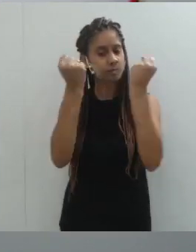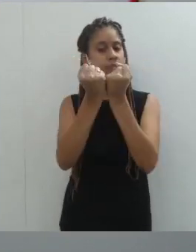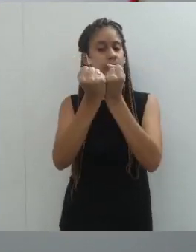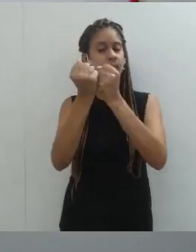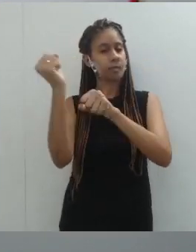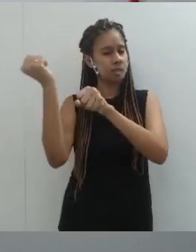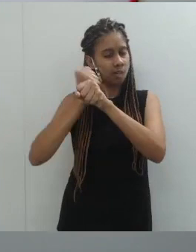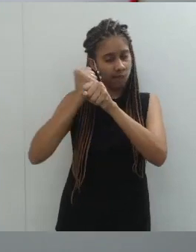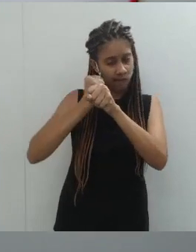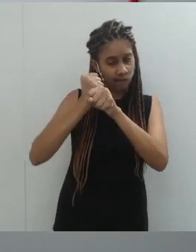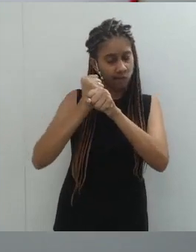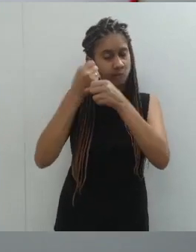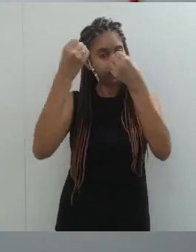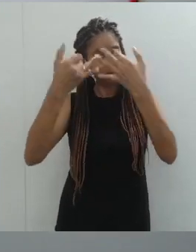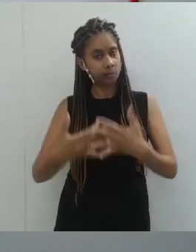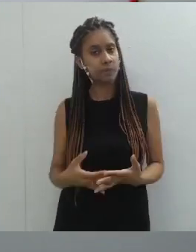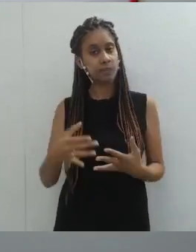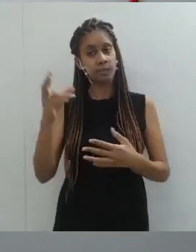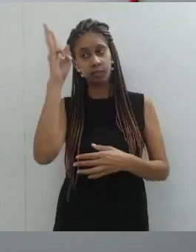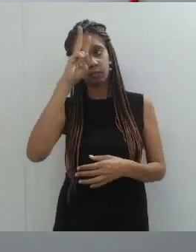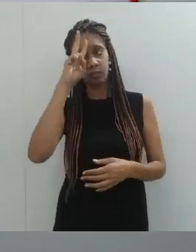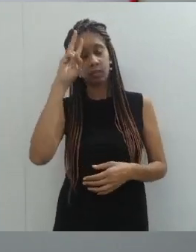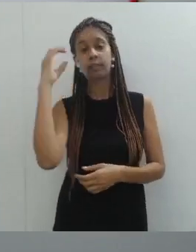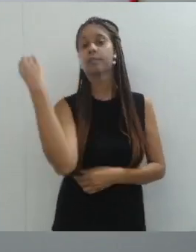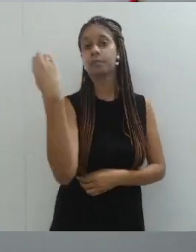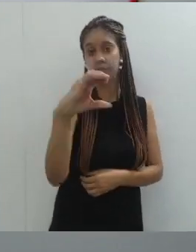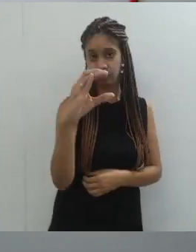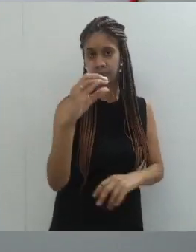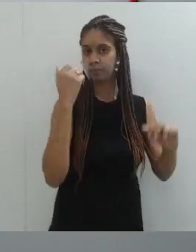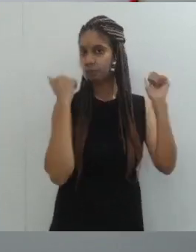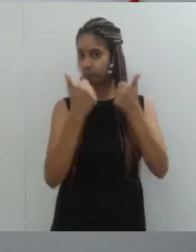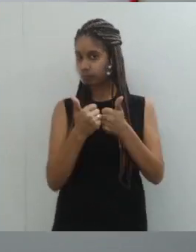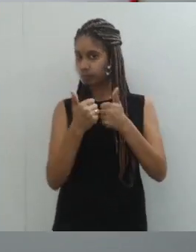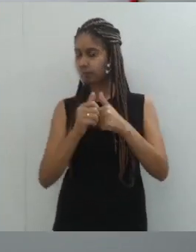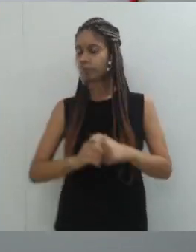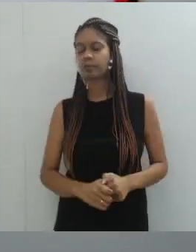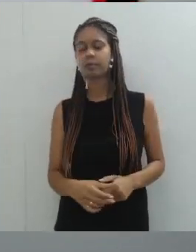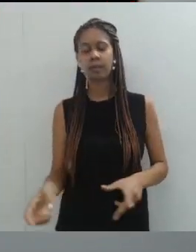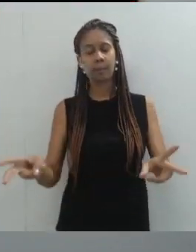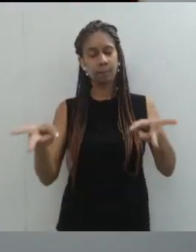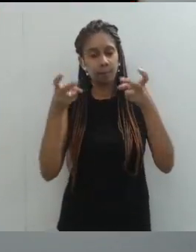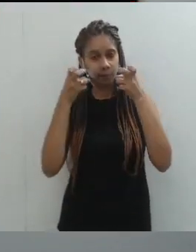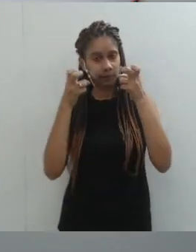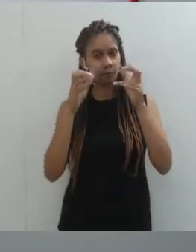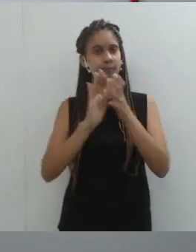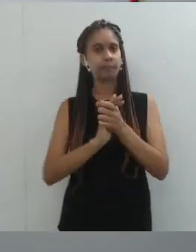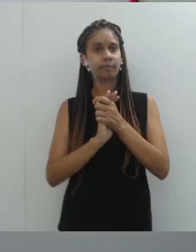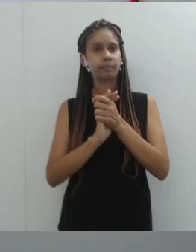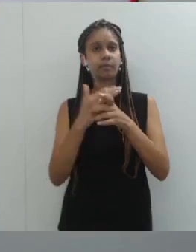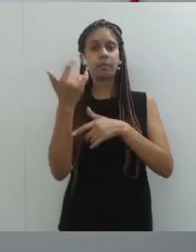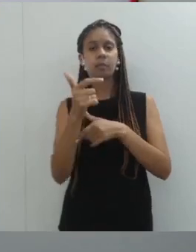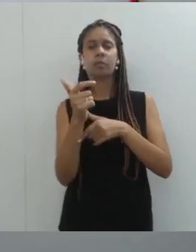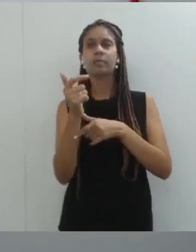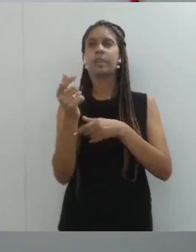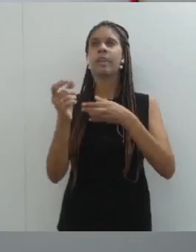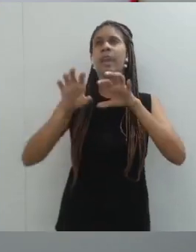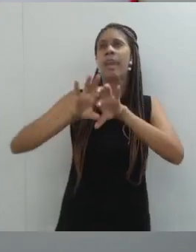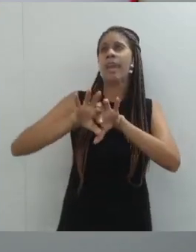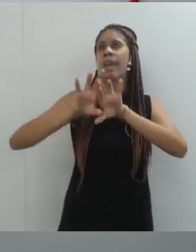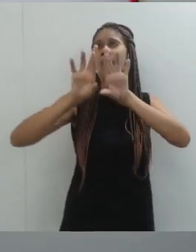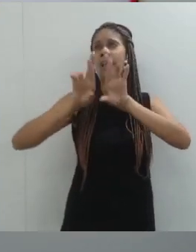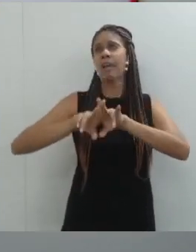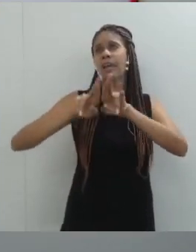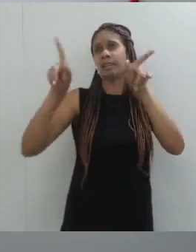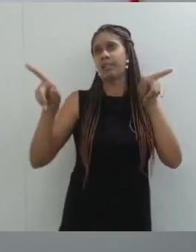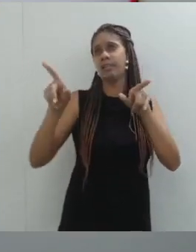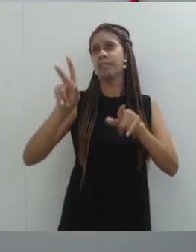está falando de história, ciência. Tá bem? Fica esperto com isso. Não existe mais aquela diferença entre